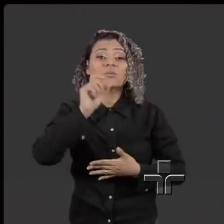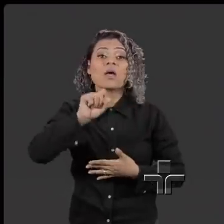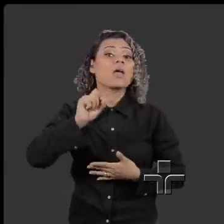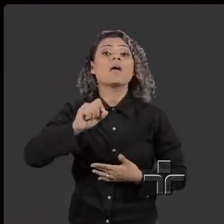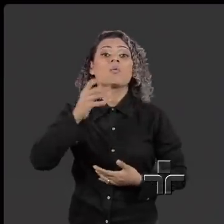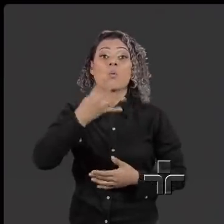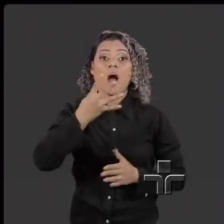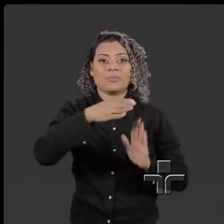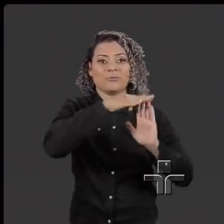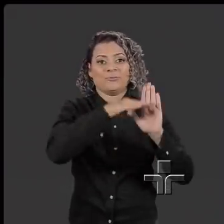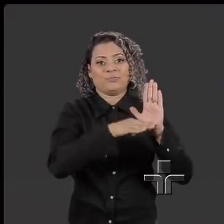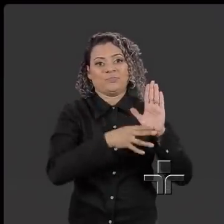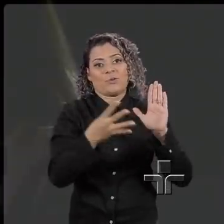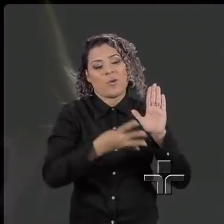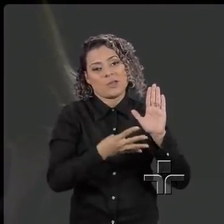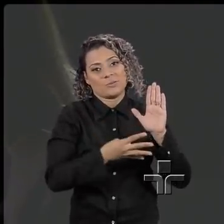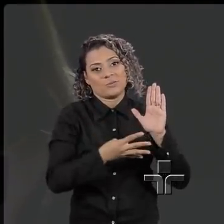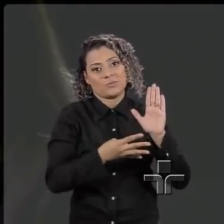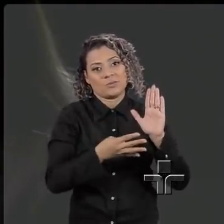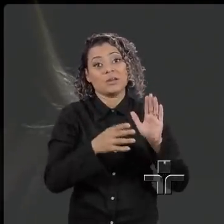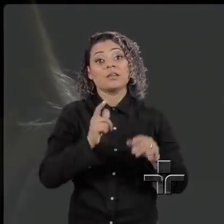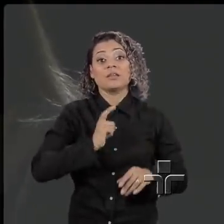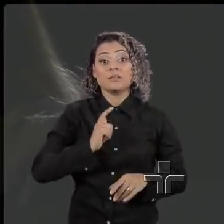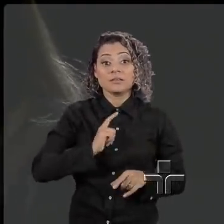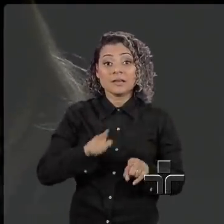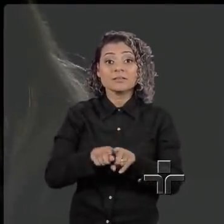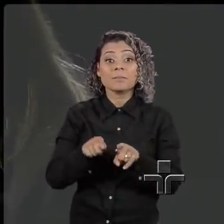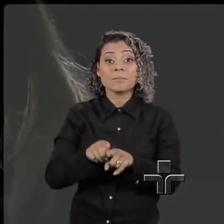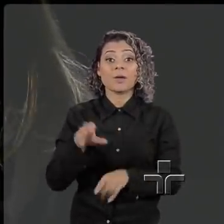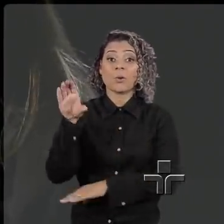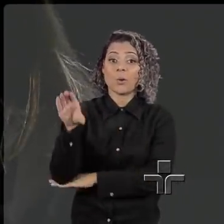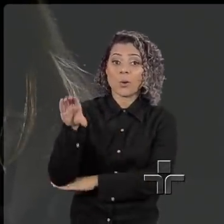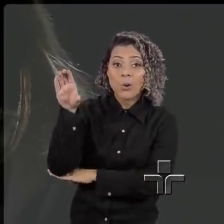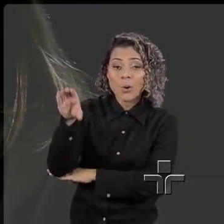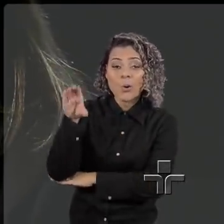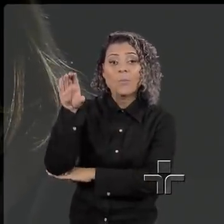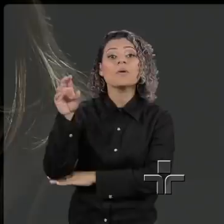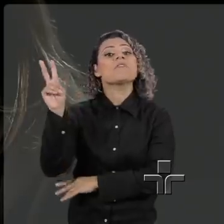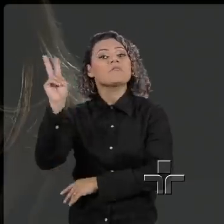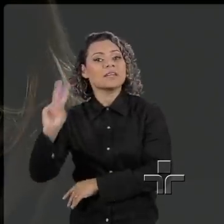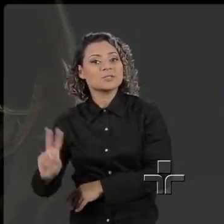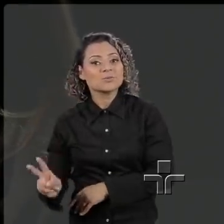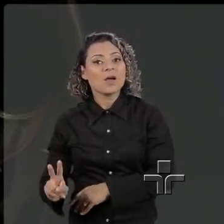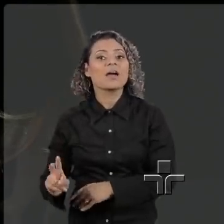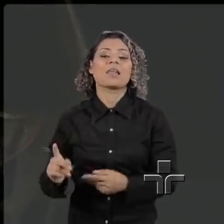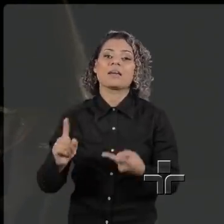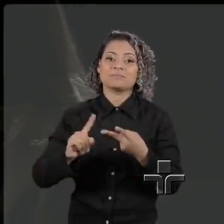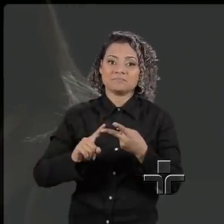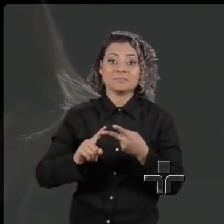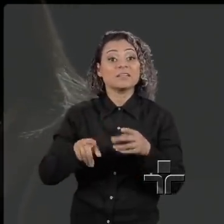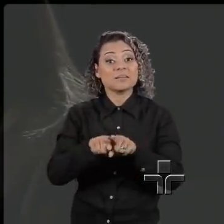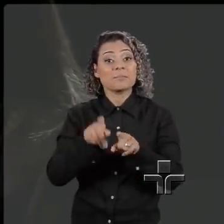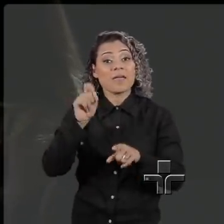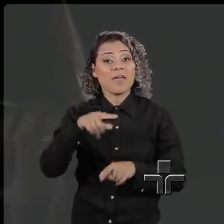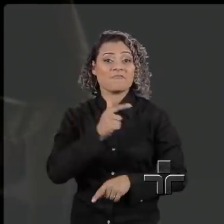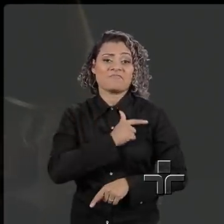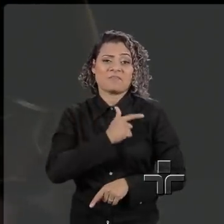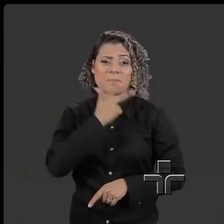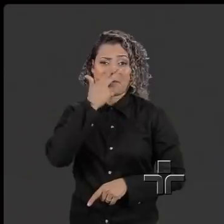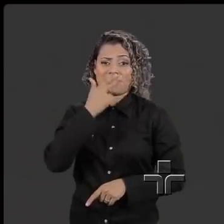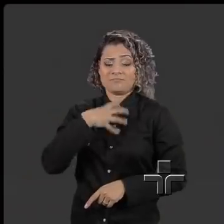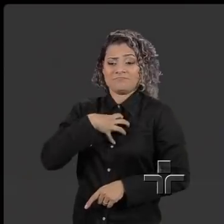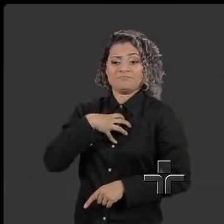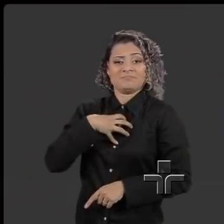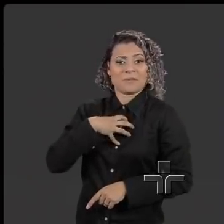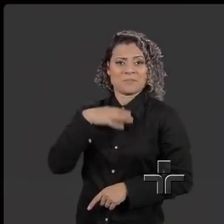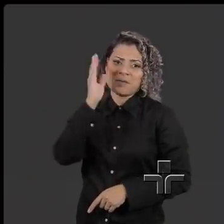mundo, significa que ele está atrás só do Chad, da Colômbia e da Venezuela. É um ranking muito feio para o Brasil, porque o